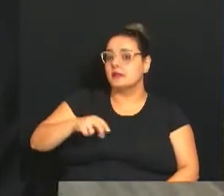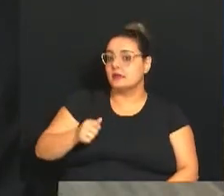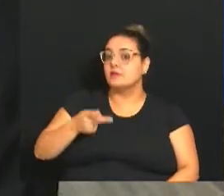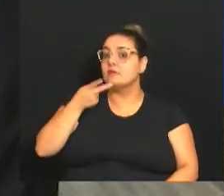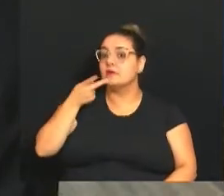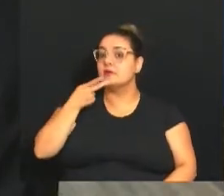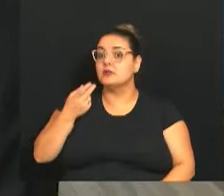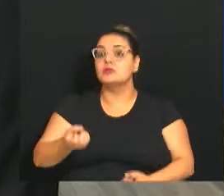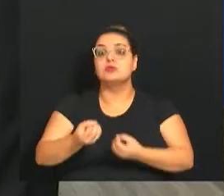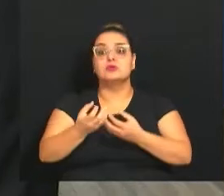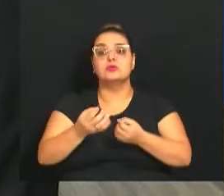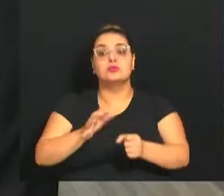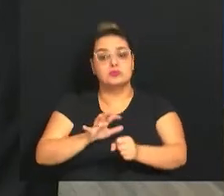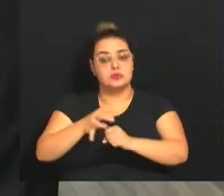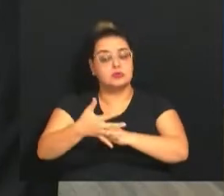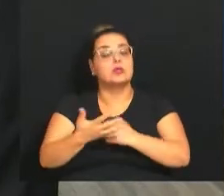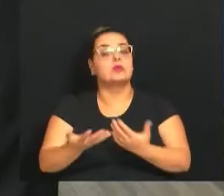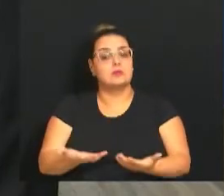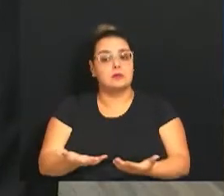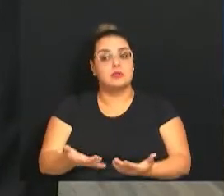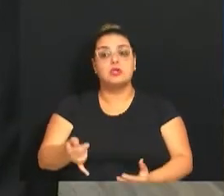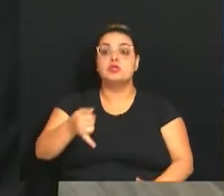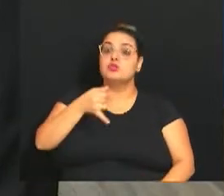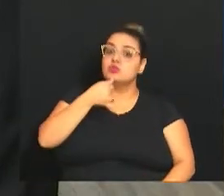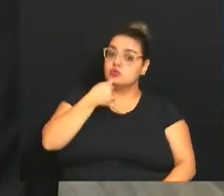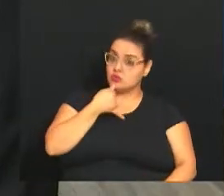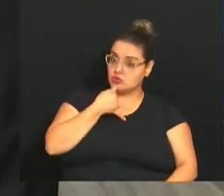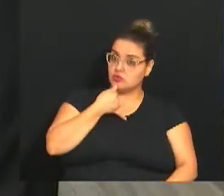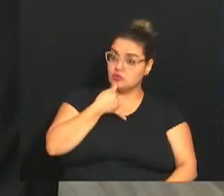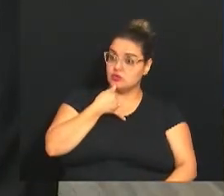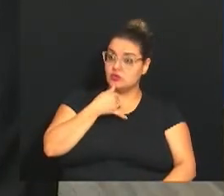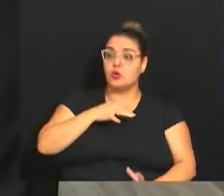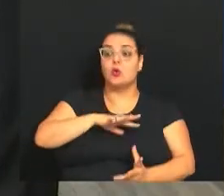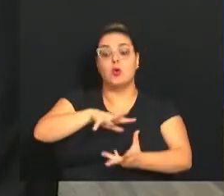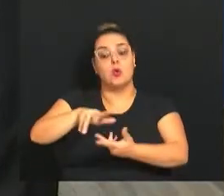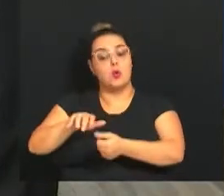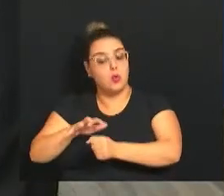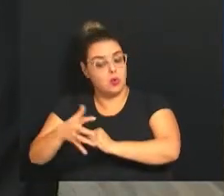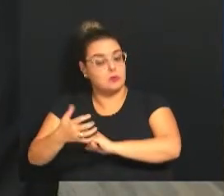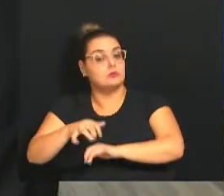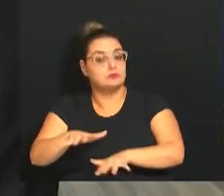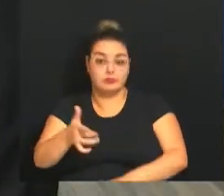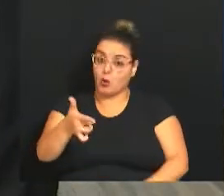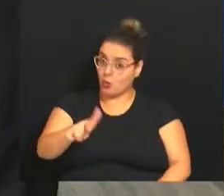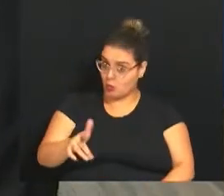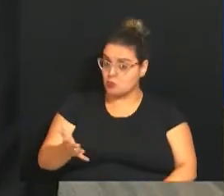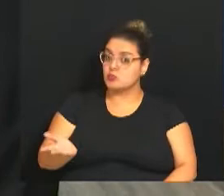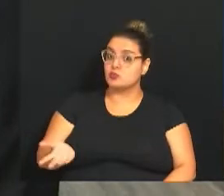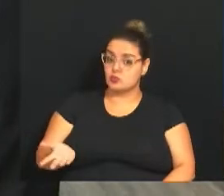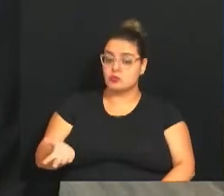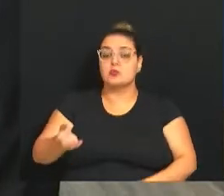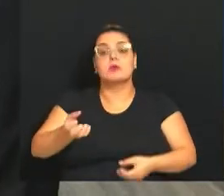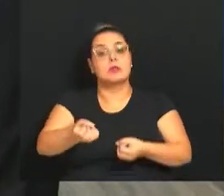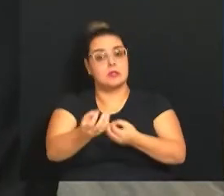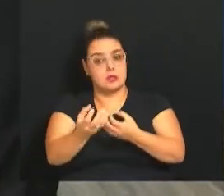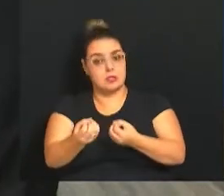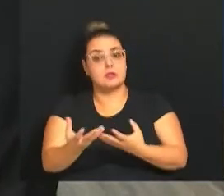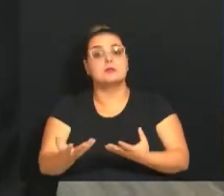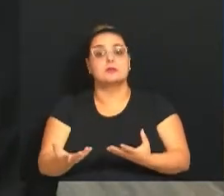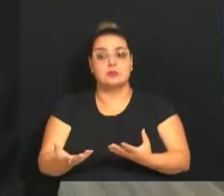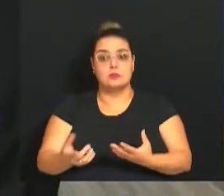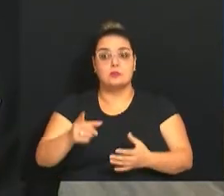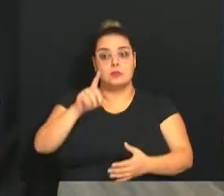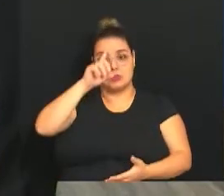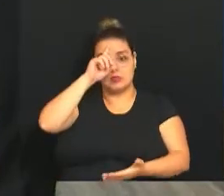da Covid-19, porque, infelizmente, a pandemia, ela permanece. São esses dados que permeiam essas decisões